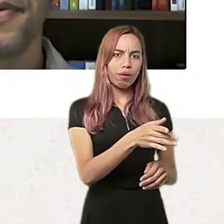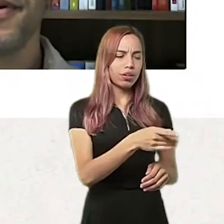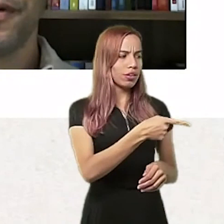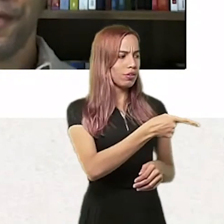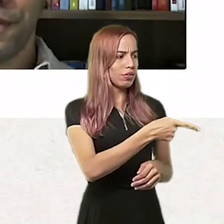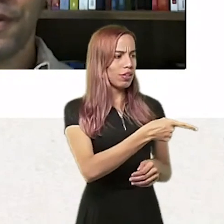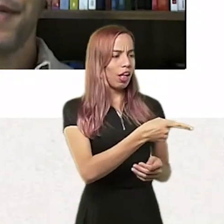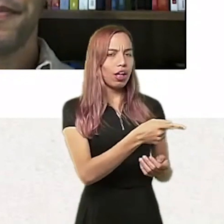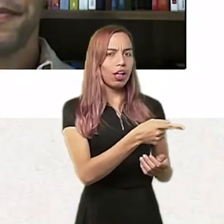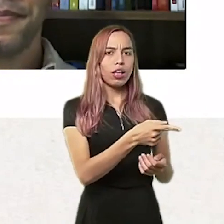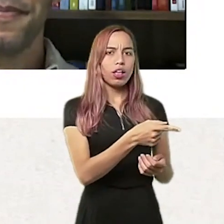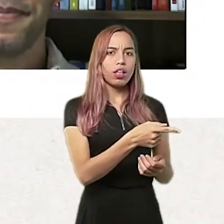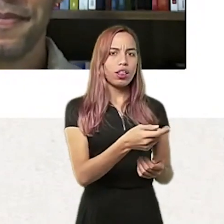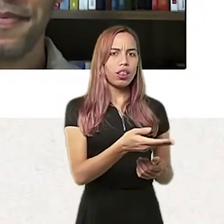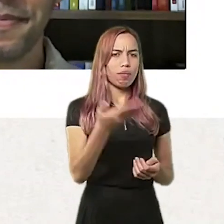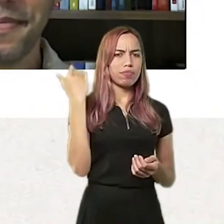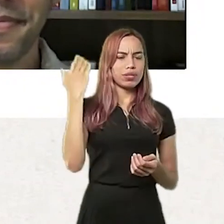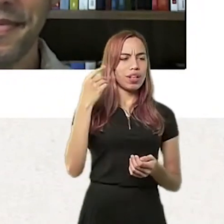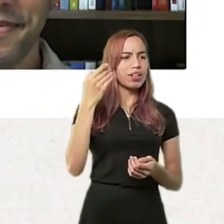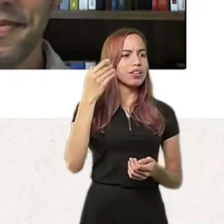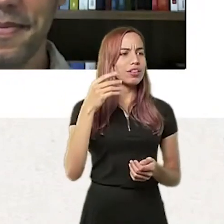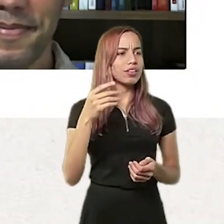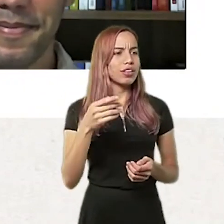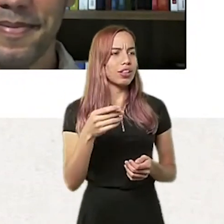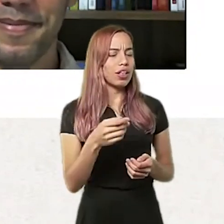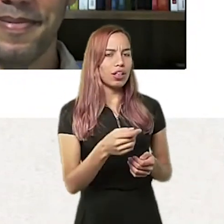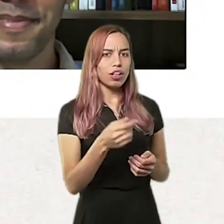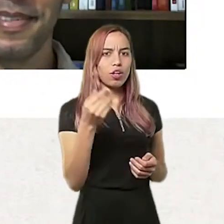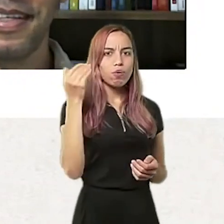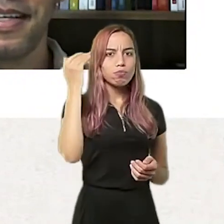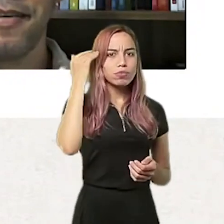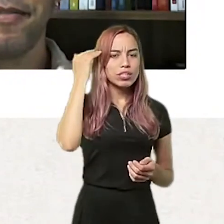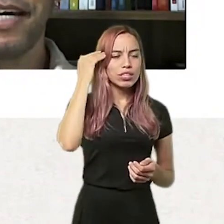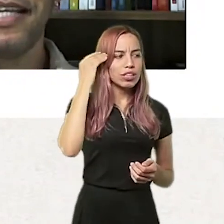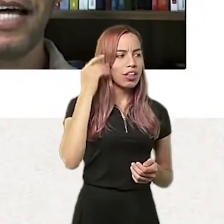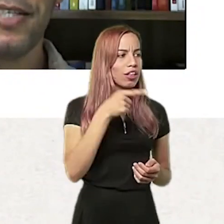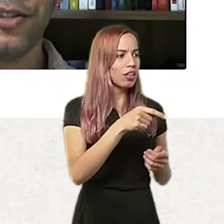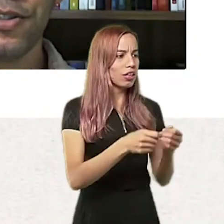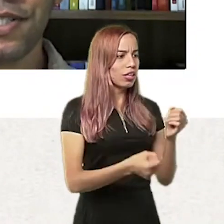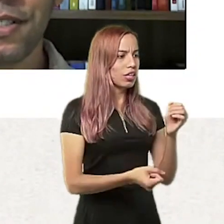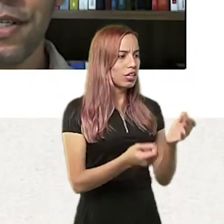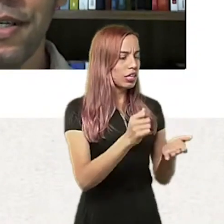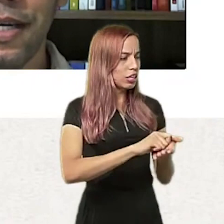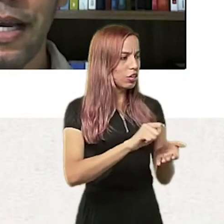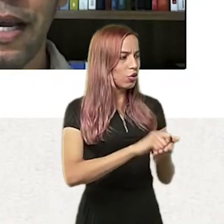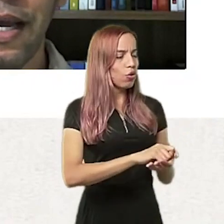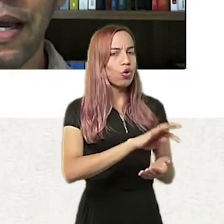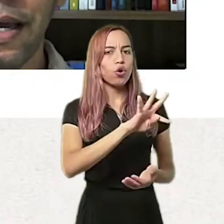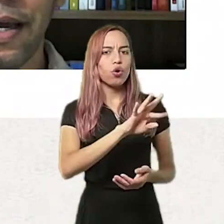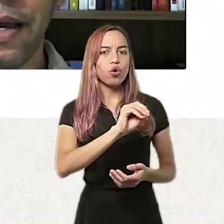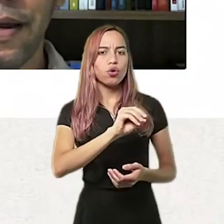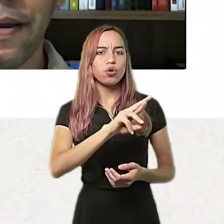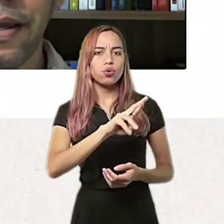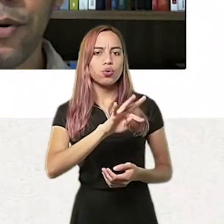surgiu a ideia, né, inicial do Torto Arado. Verdade, Josane.